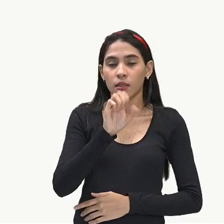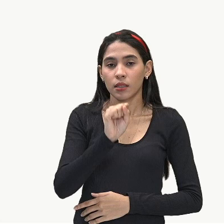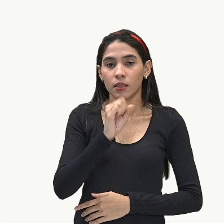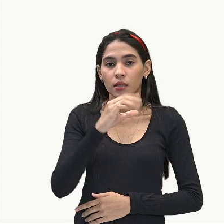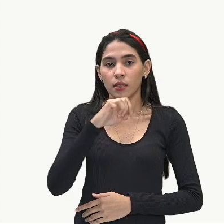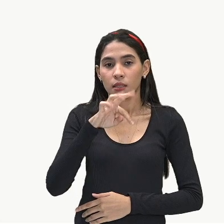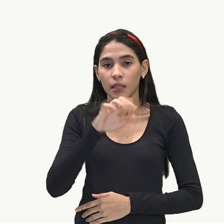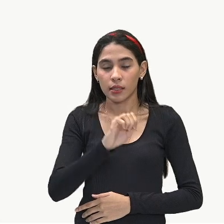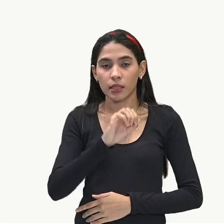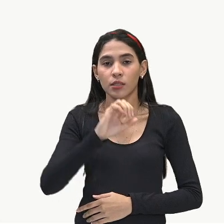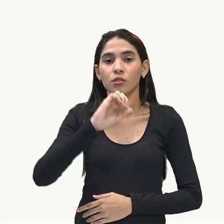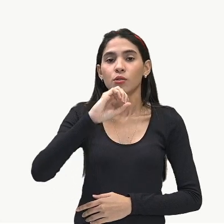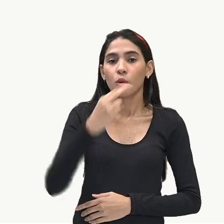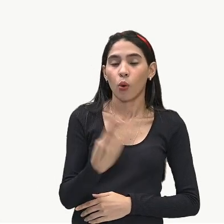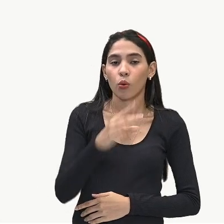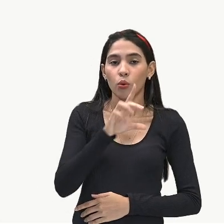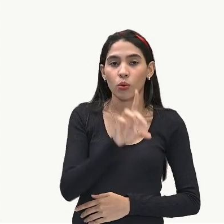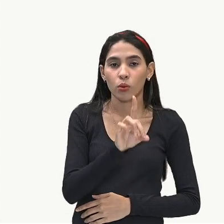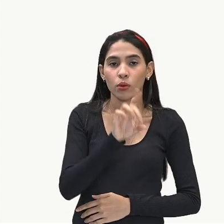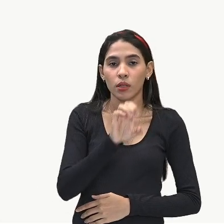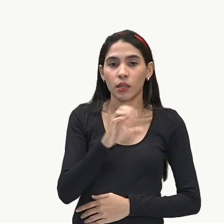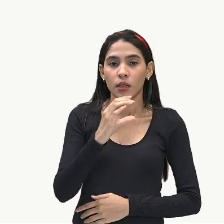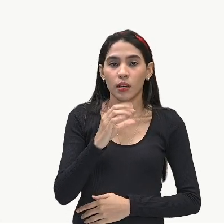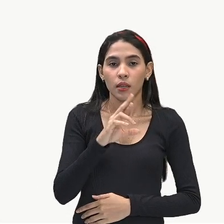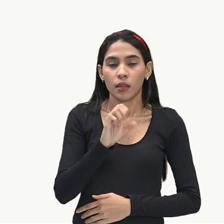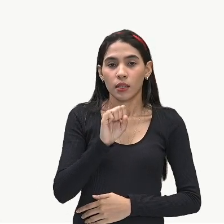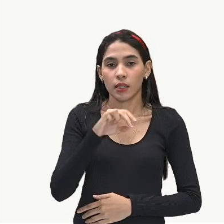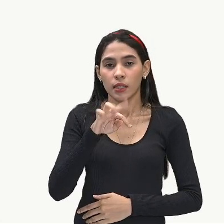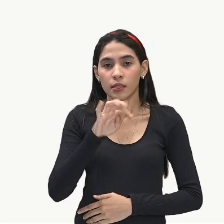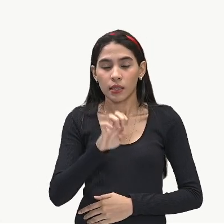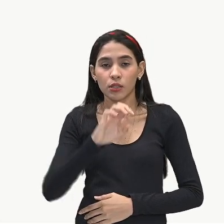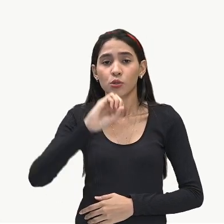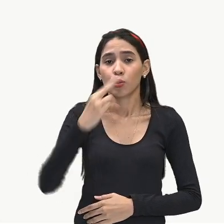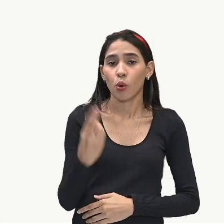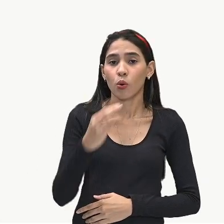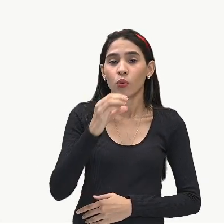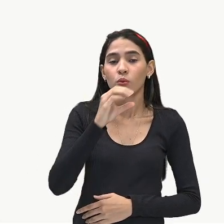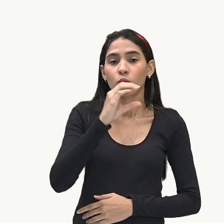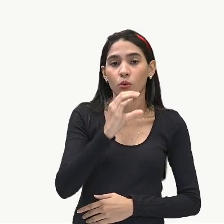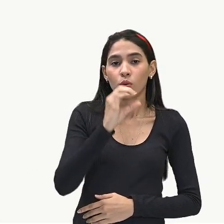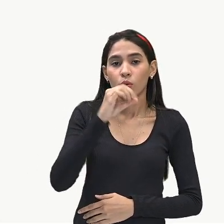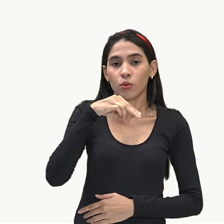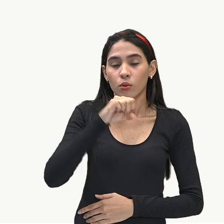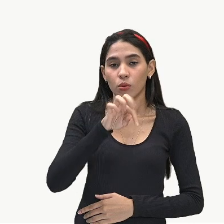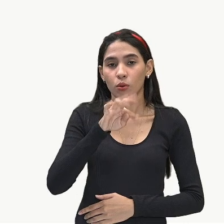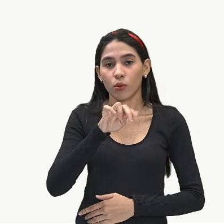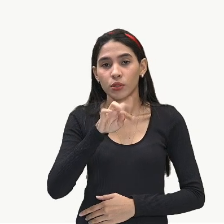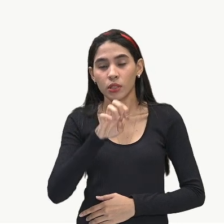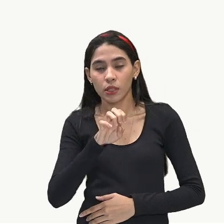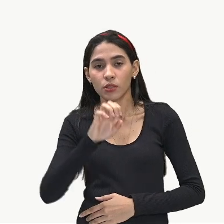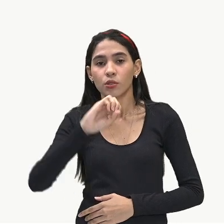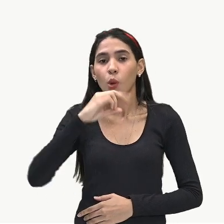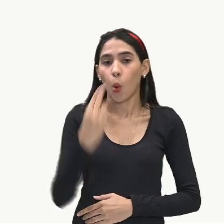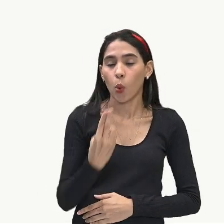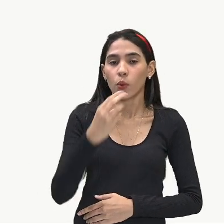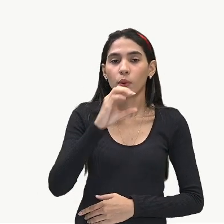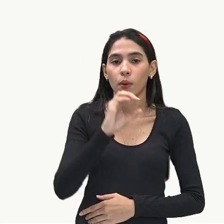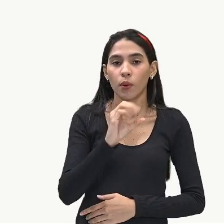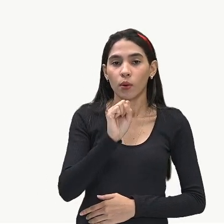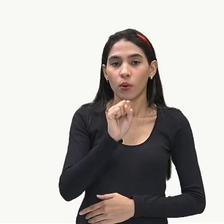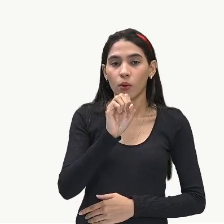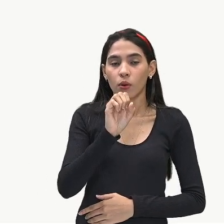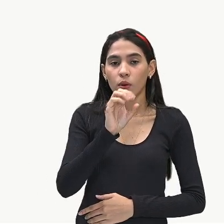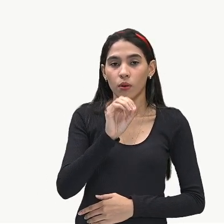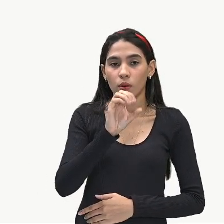ou constantes, ou oscilantes, tá? Dependendo de cada sequência, a gente vai ter um desses casos